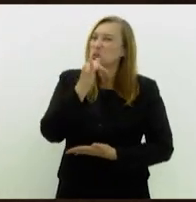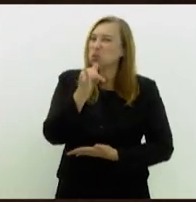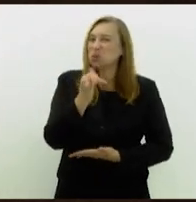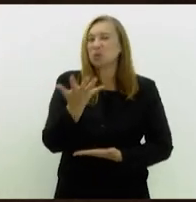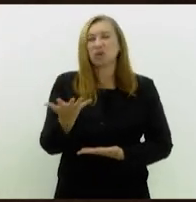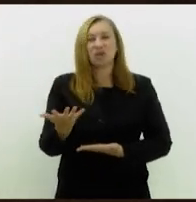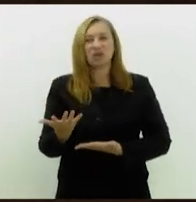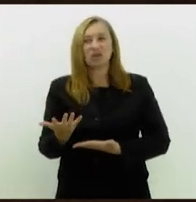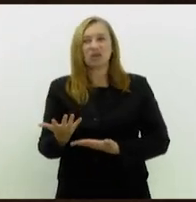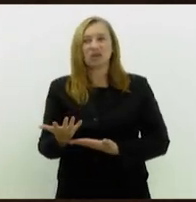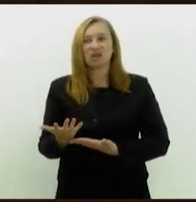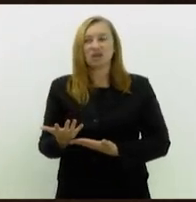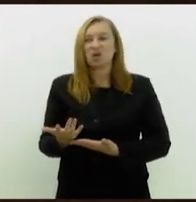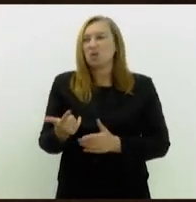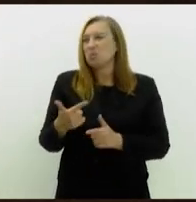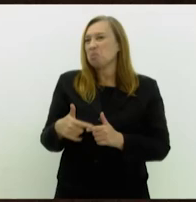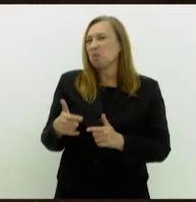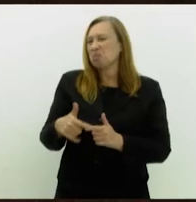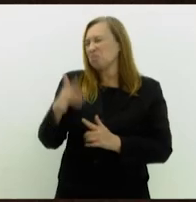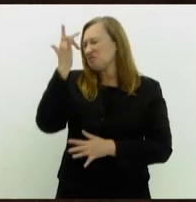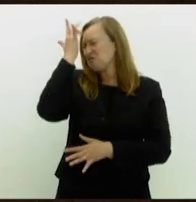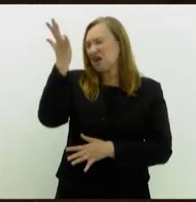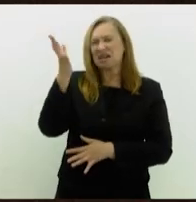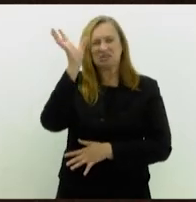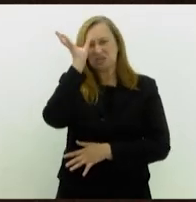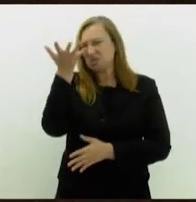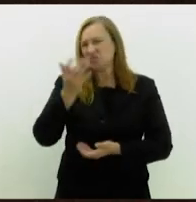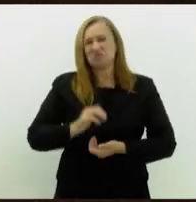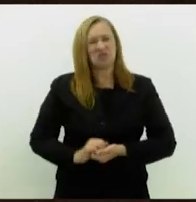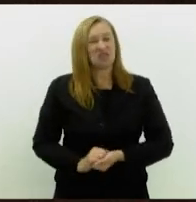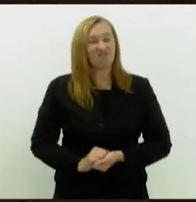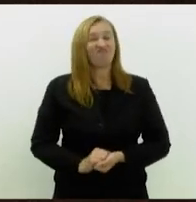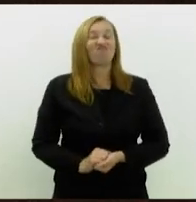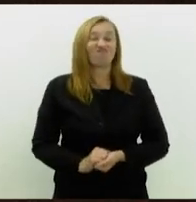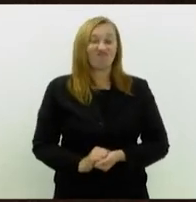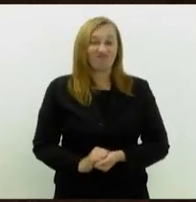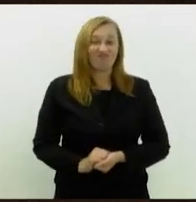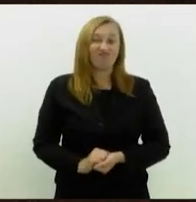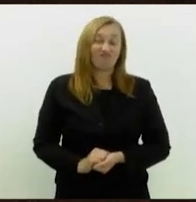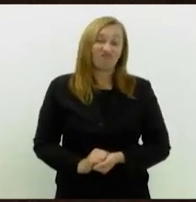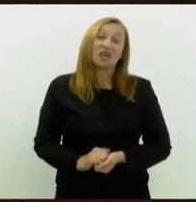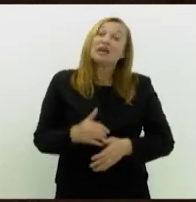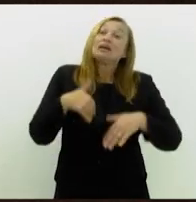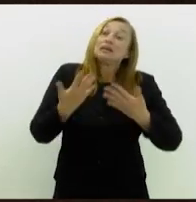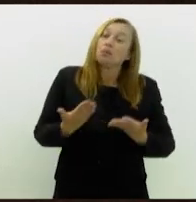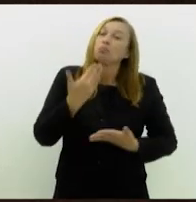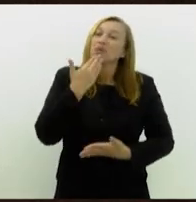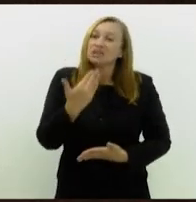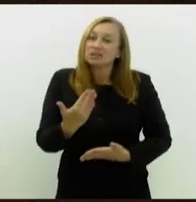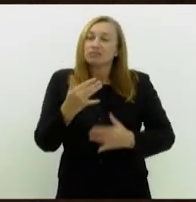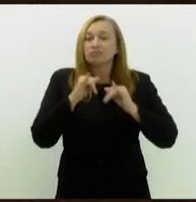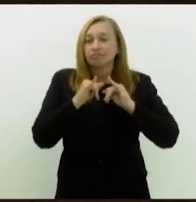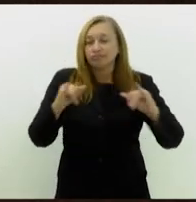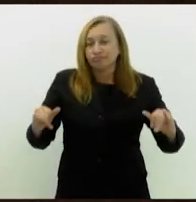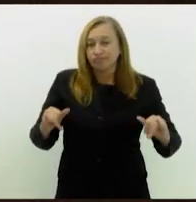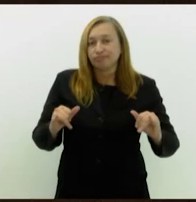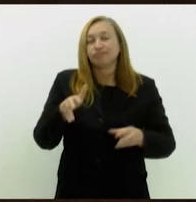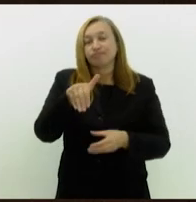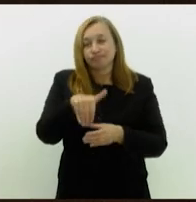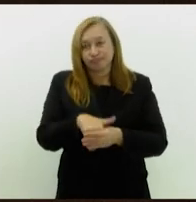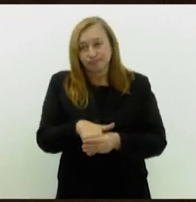eletrificação seria um problema facilmente resolvido Então pedi para fazer declaração de